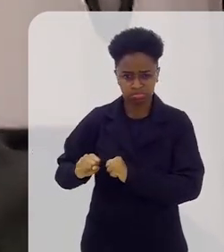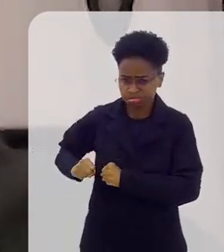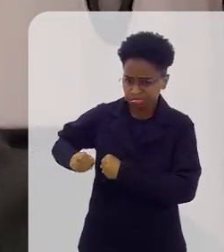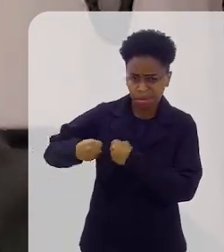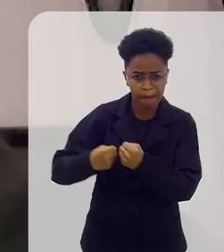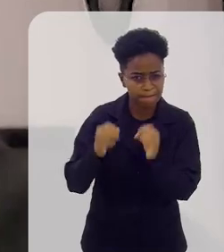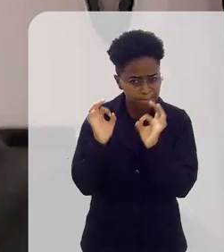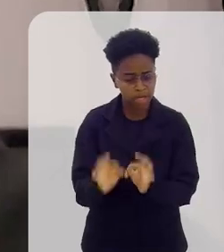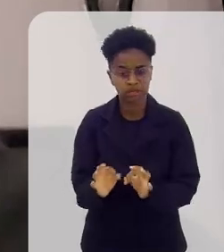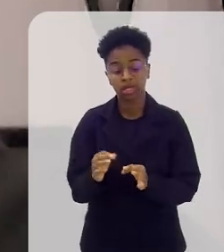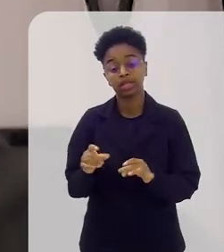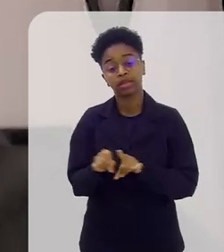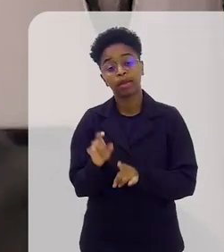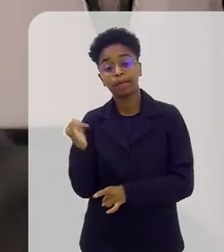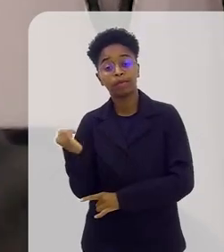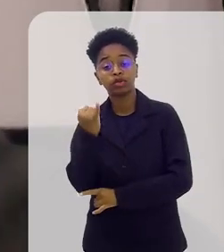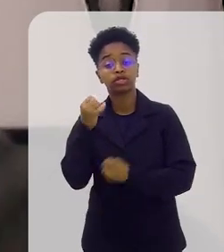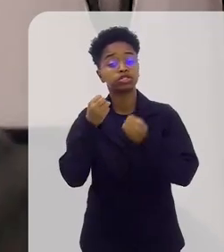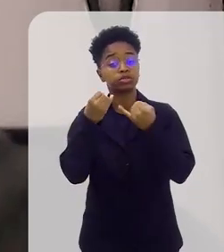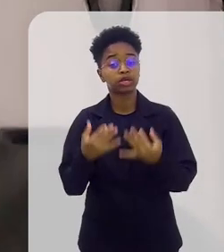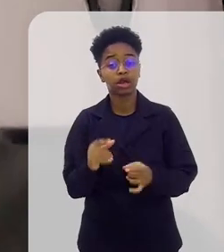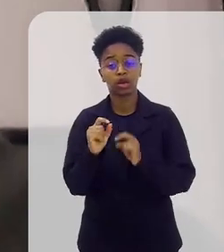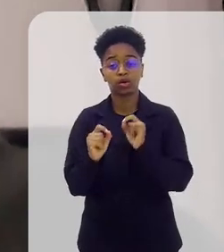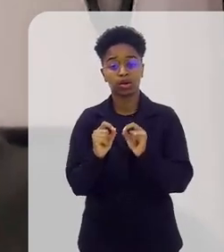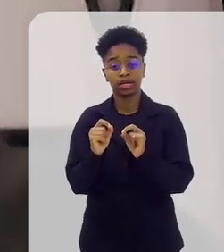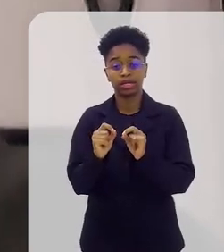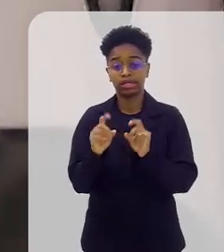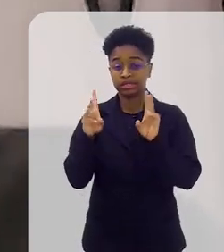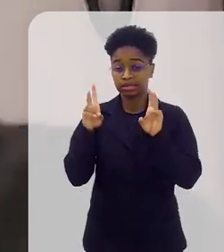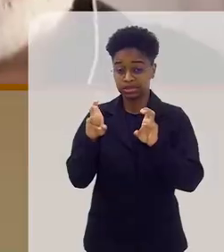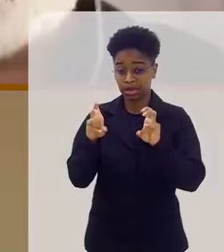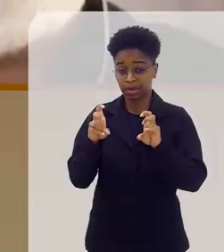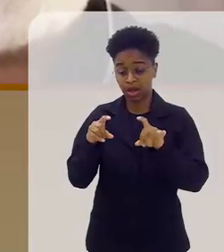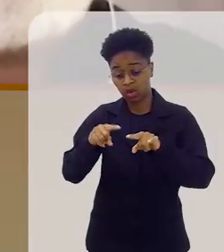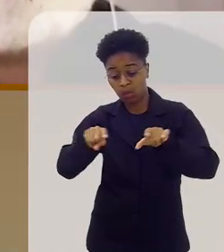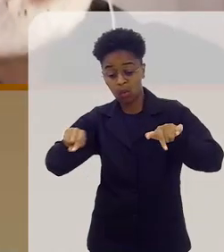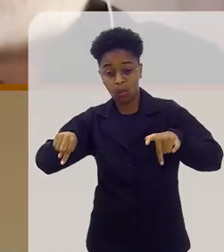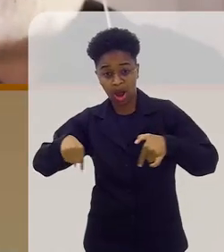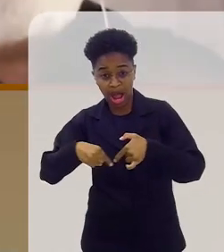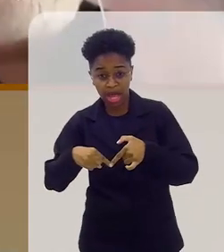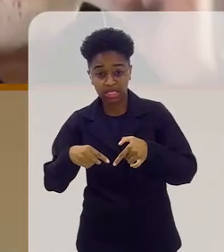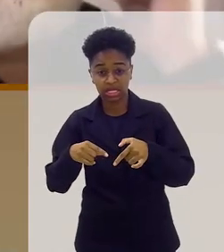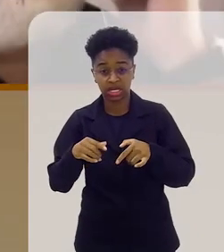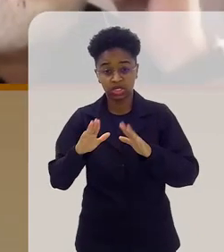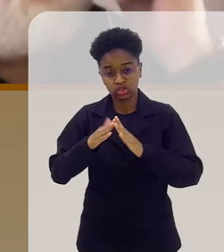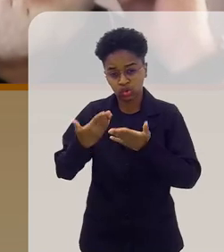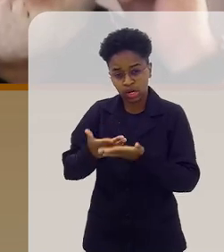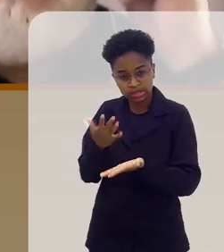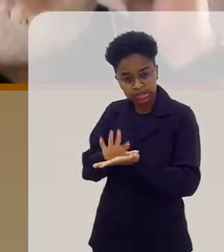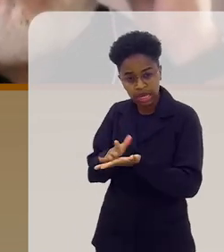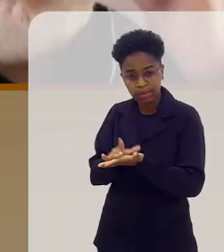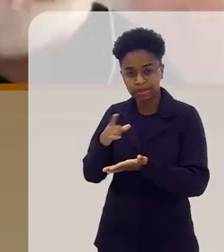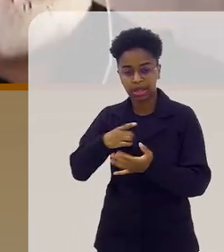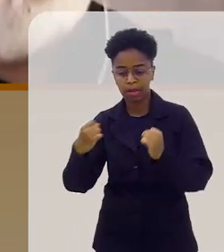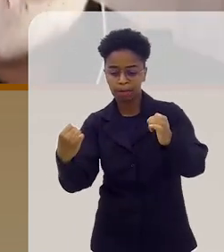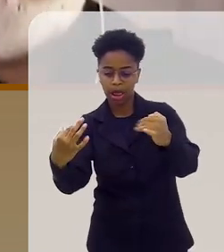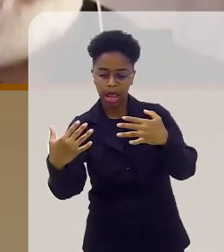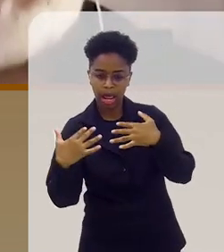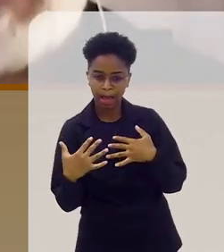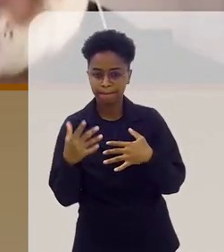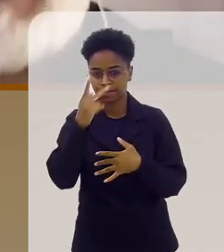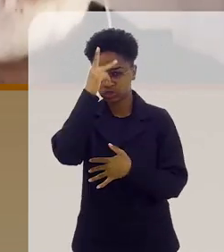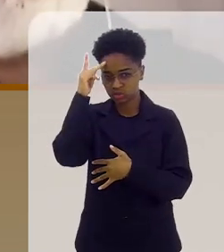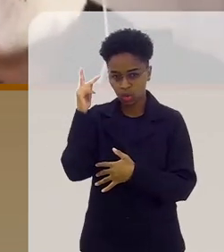né? A gente tinha tudo. Inclusive é importante frisar que esse conceito de quadra de escola de samba, a quadra que